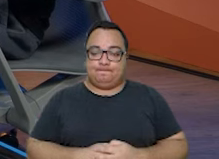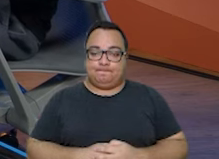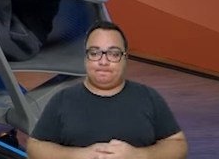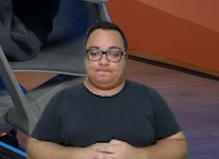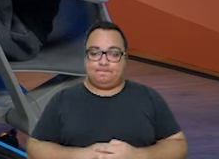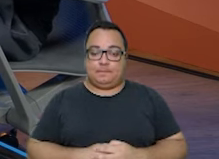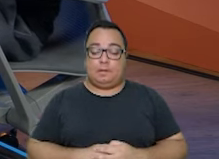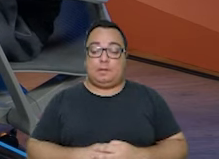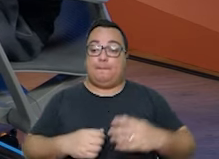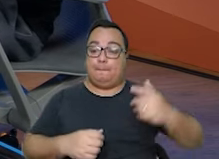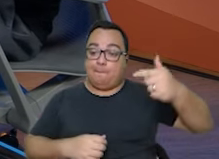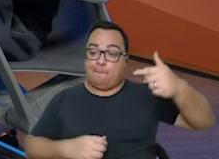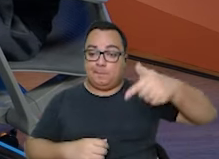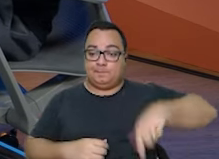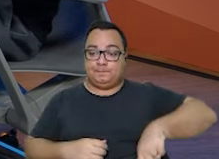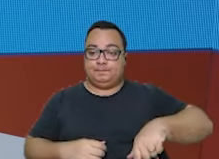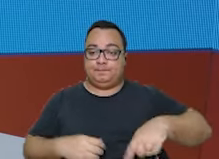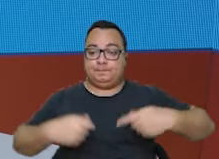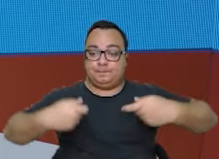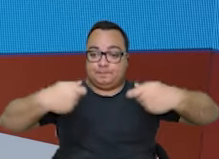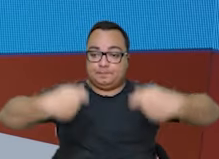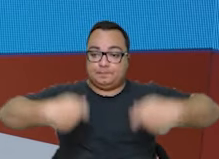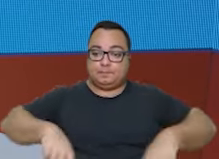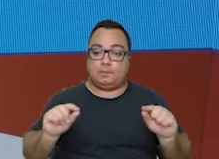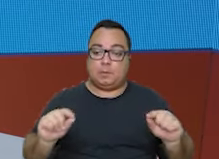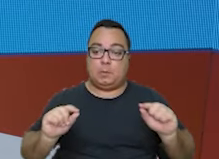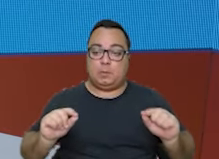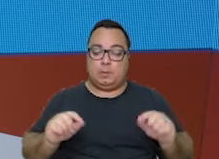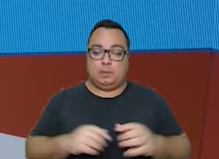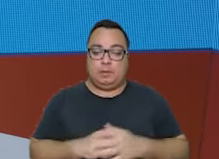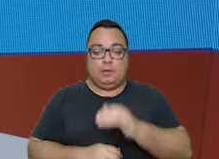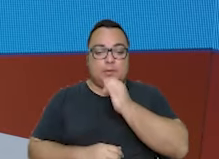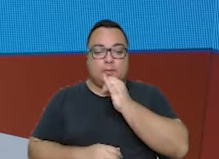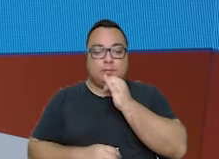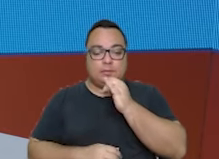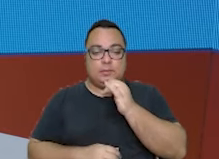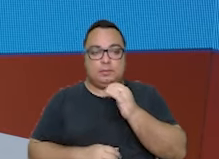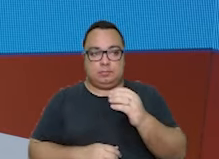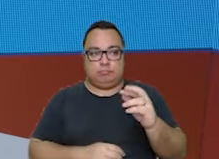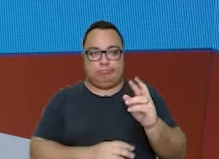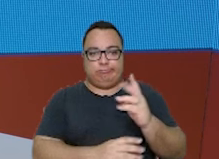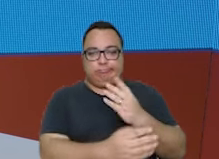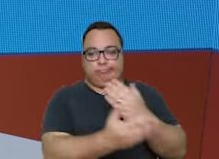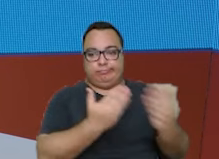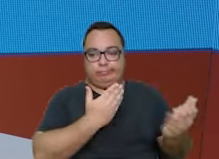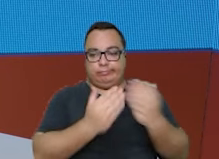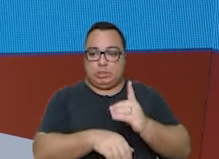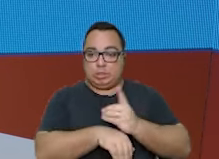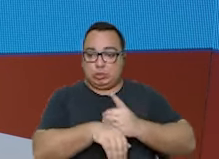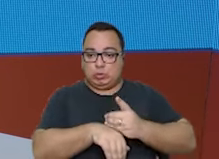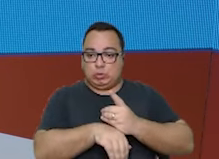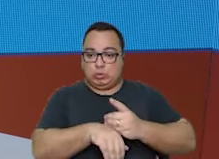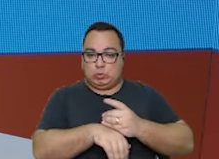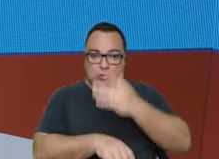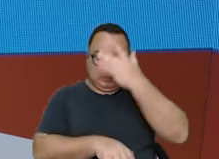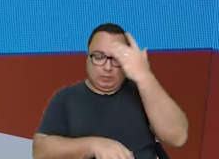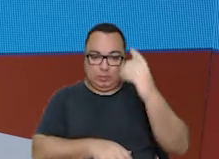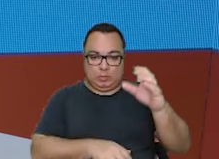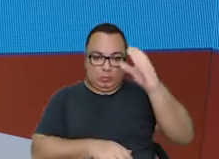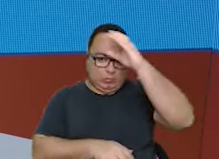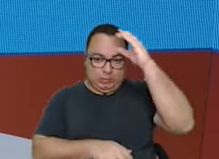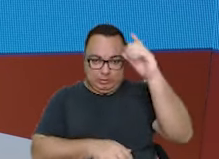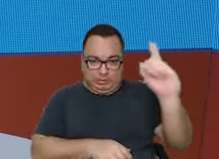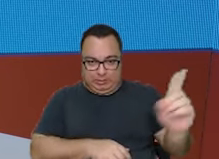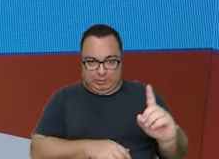disso que e quando nós estamos no relacionamento digital nós não estamos falando com um outro cliente a gente tá falando com o